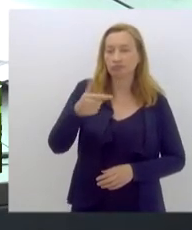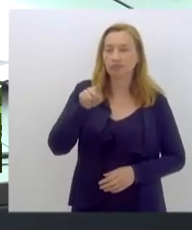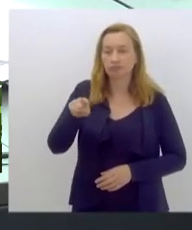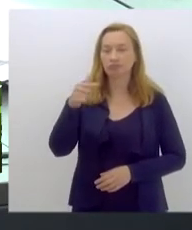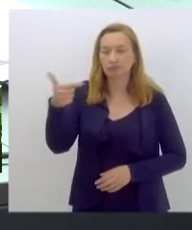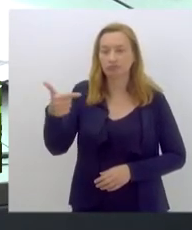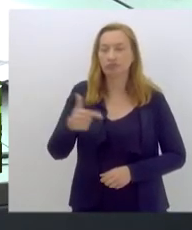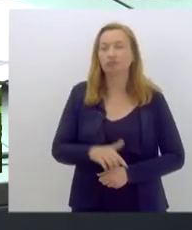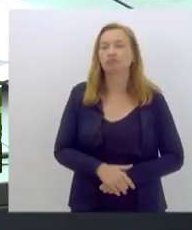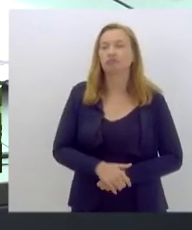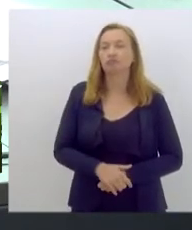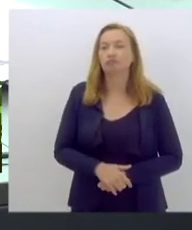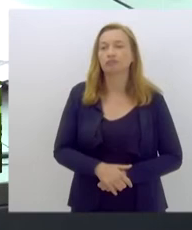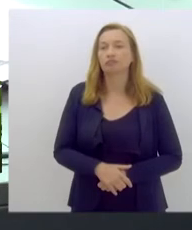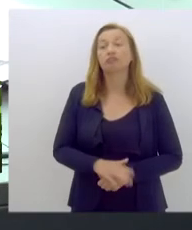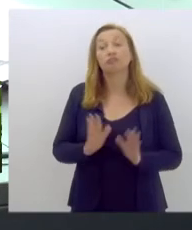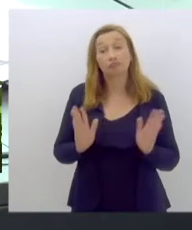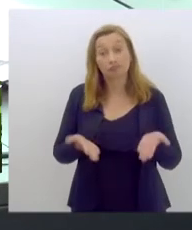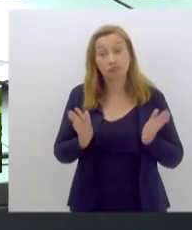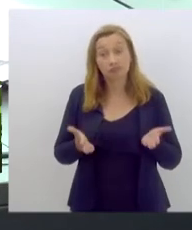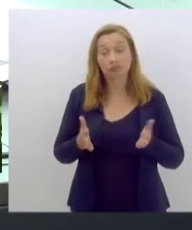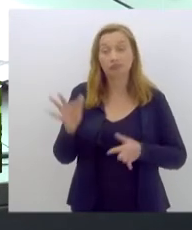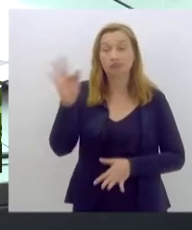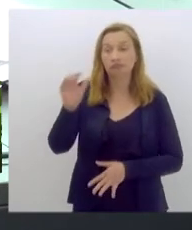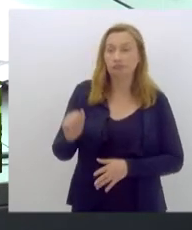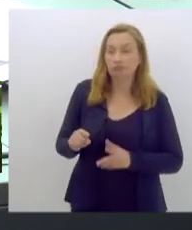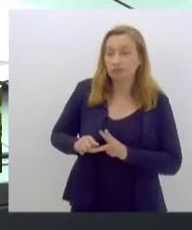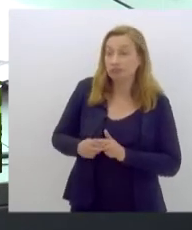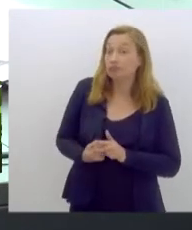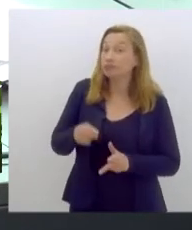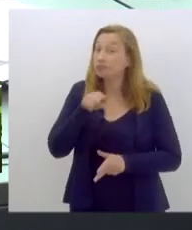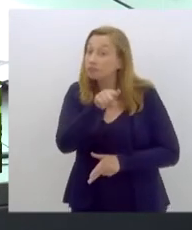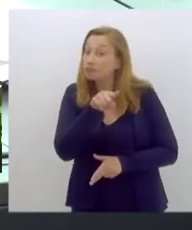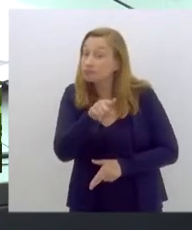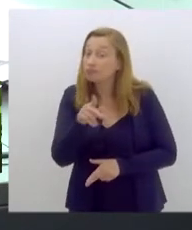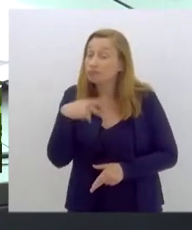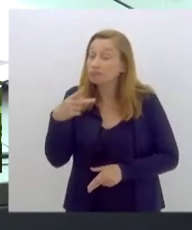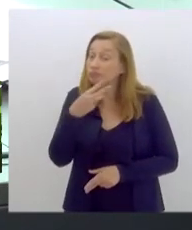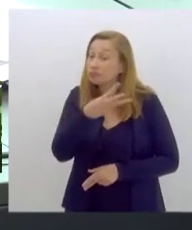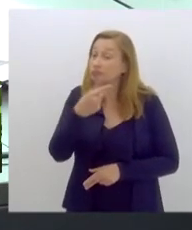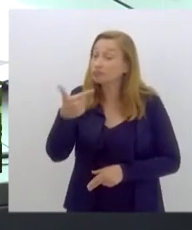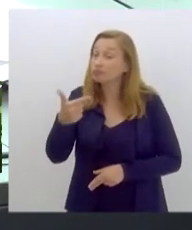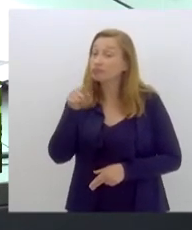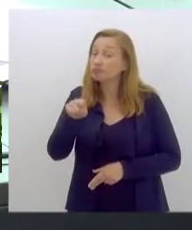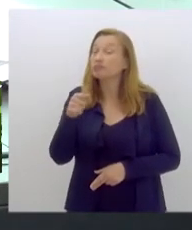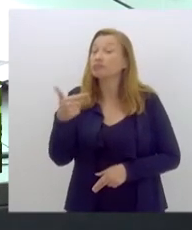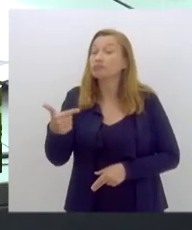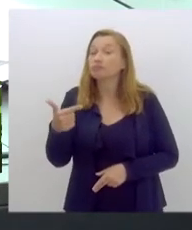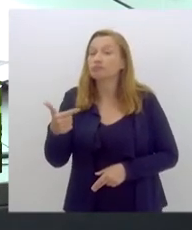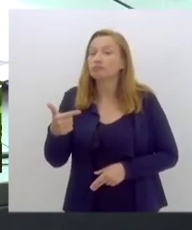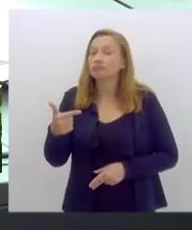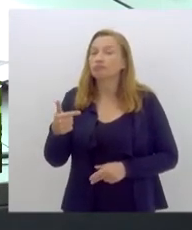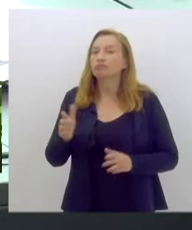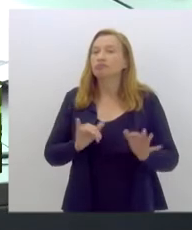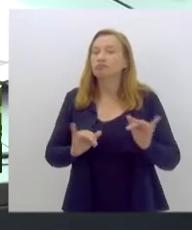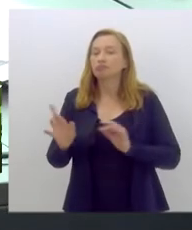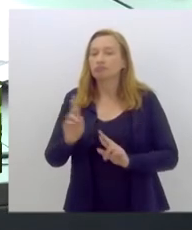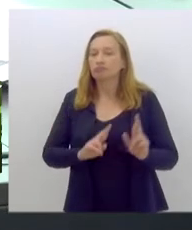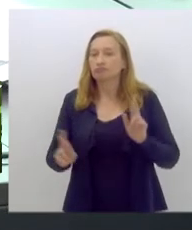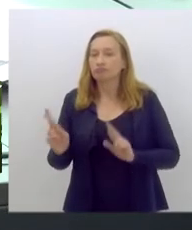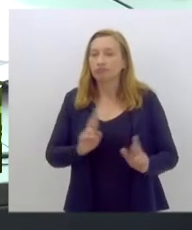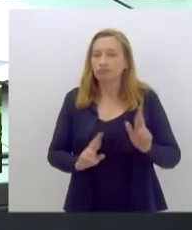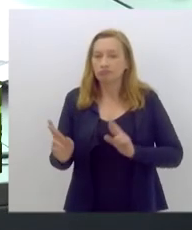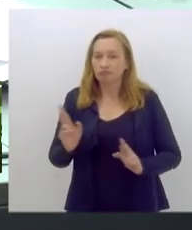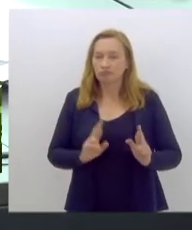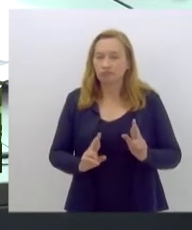32,2. E que agora a Fazenda corrigiu lá para dizer que 32,2 era em relação à estimativa